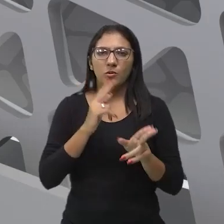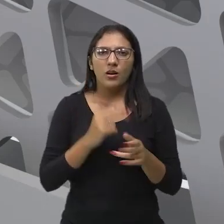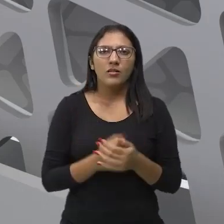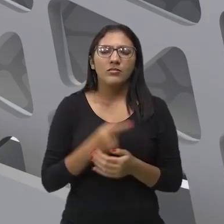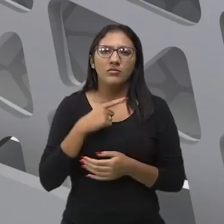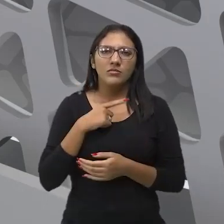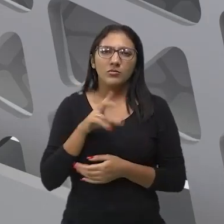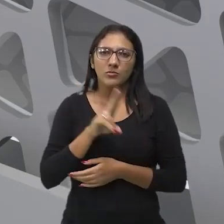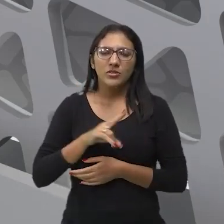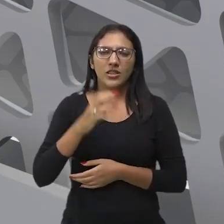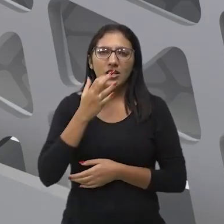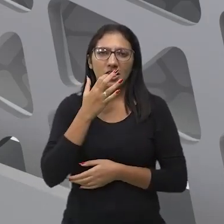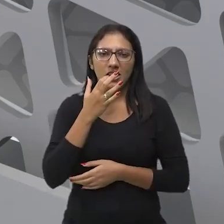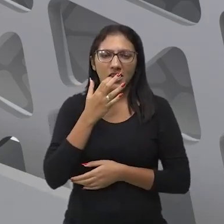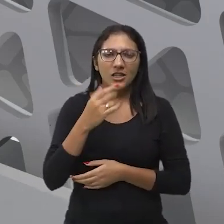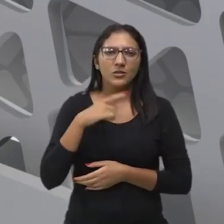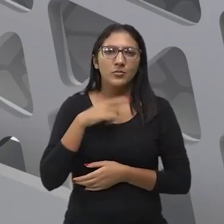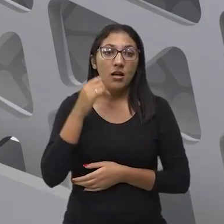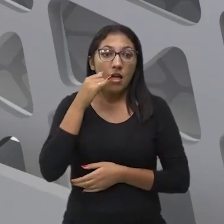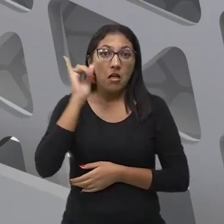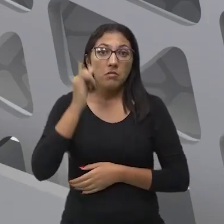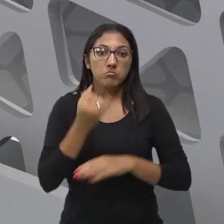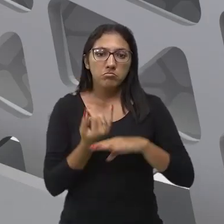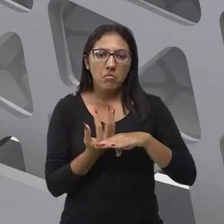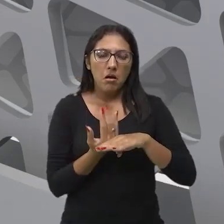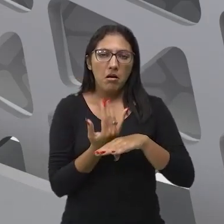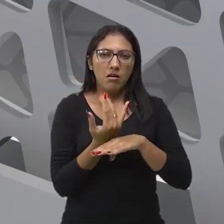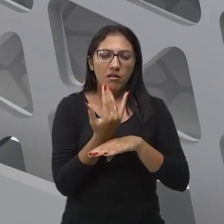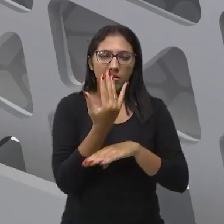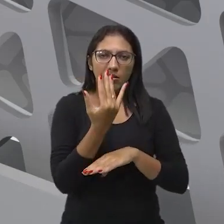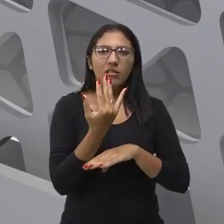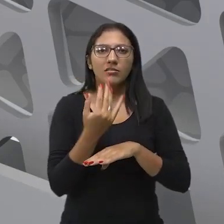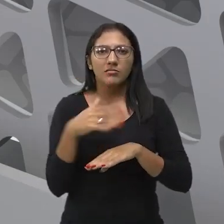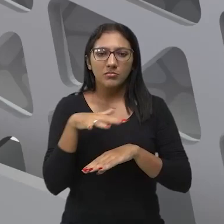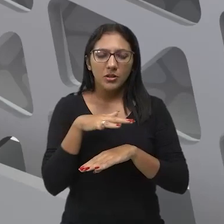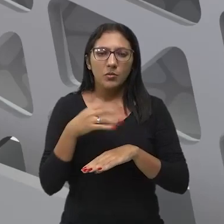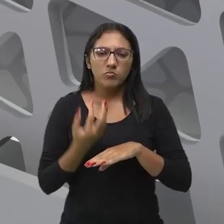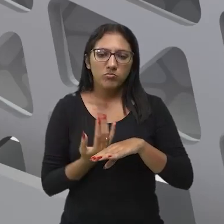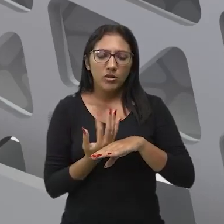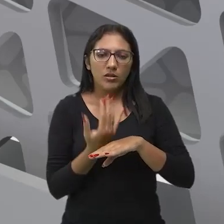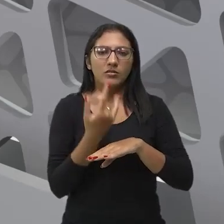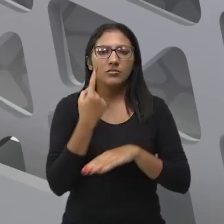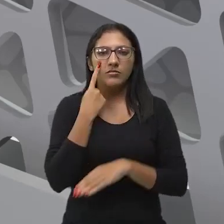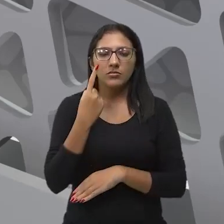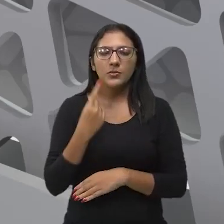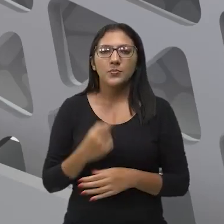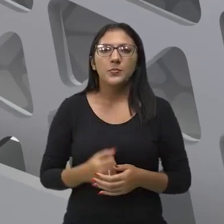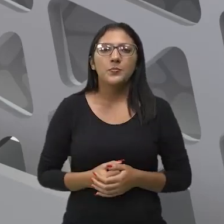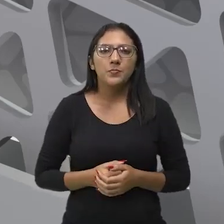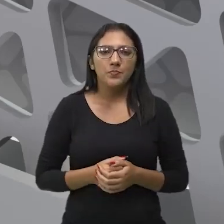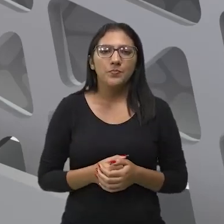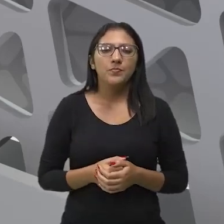no nosso exemplo aqui, como o diâmetro é 12, então o comprimento desta borrachinha será de